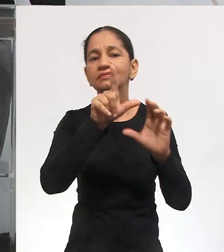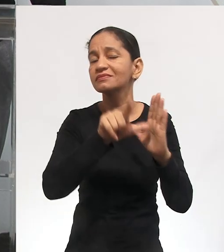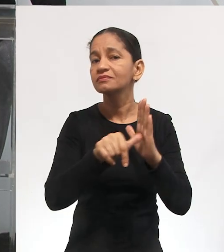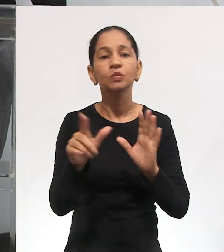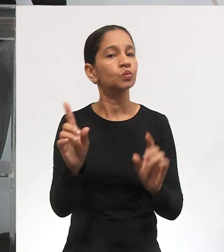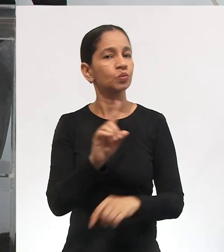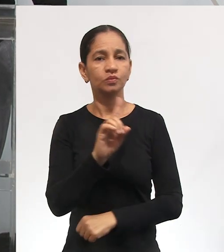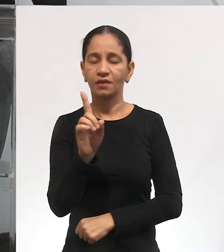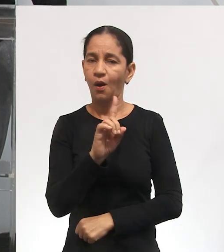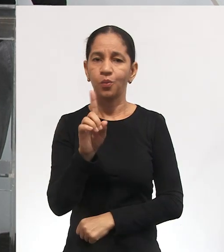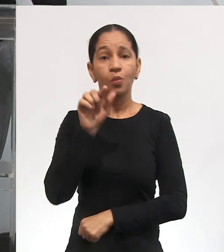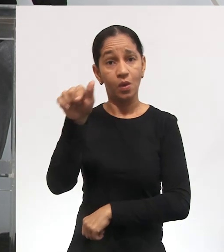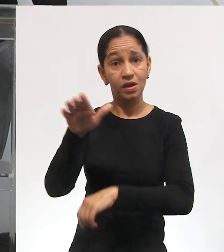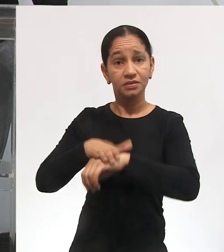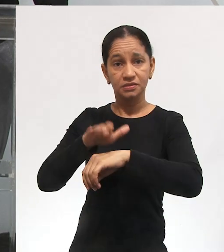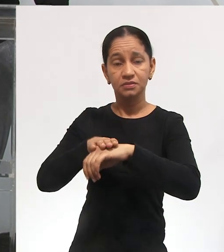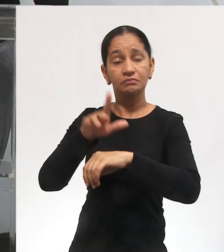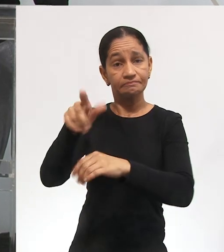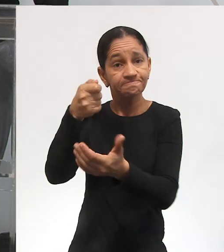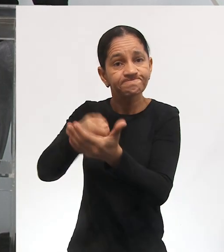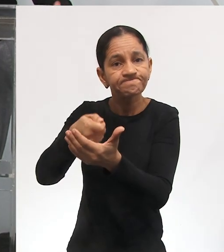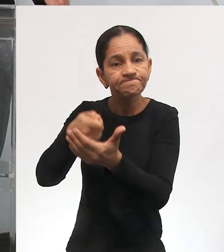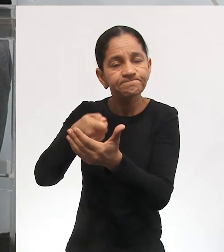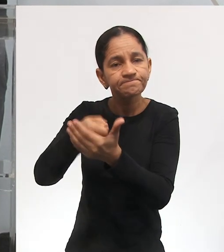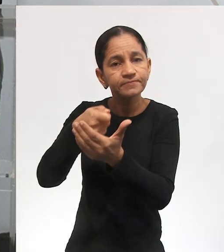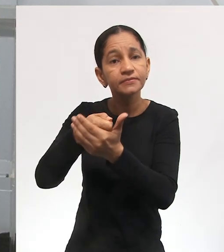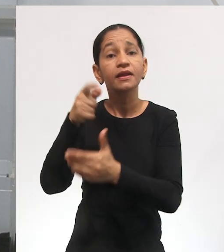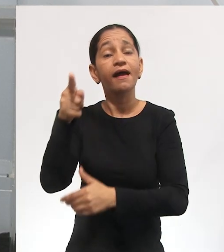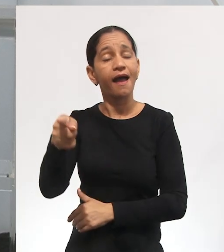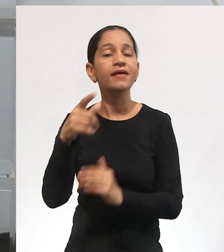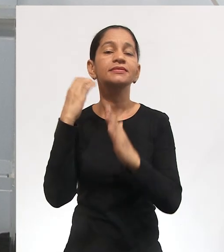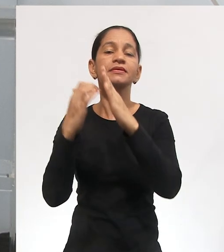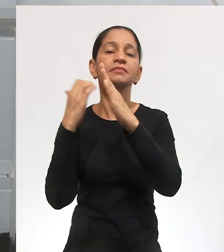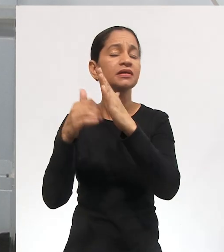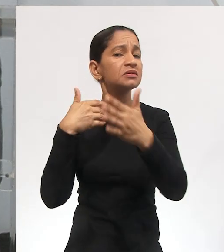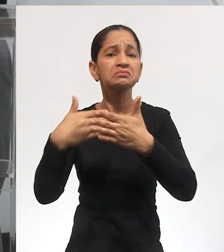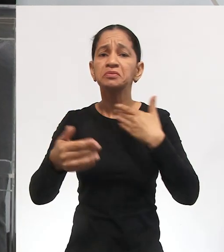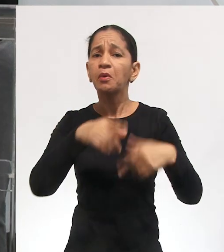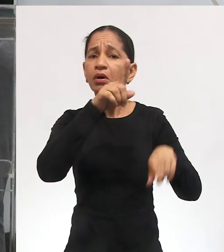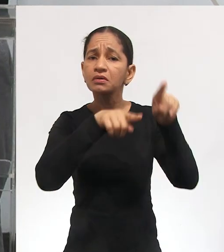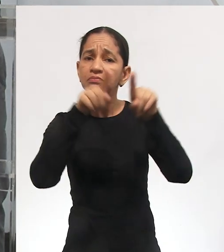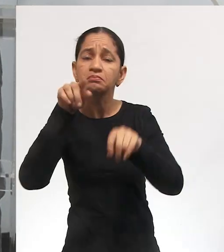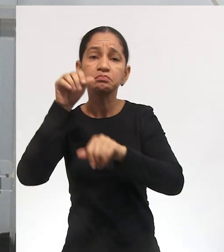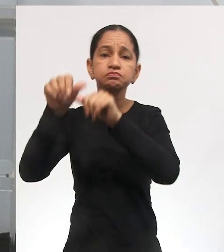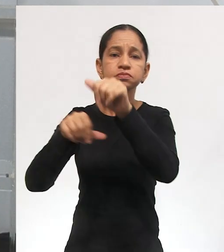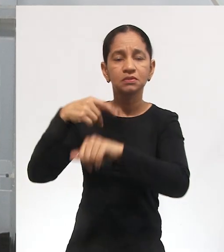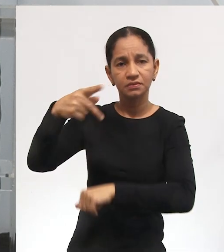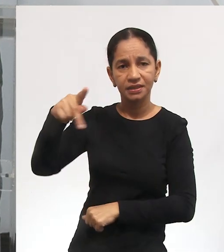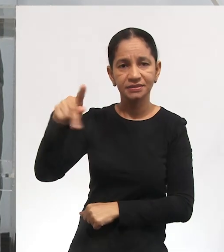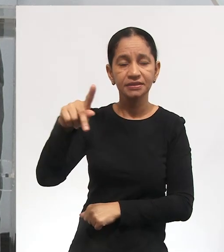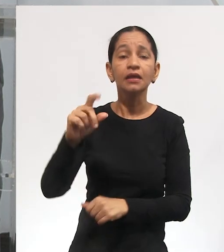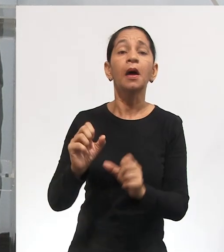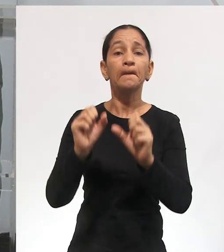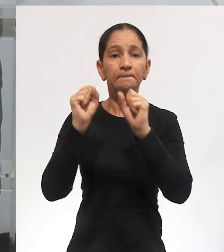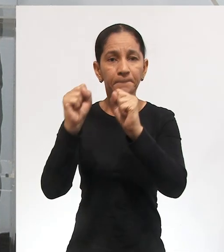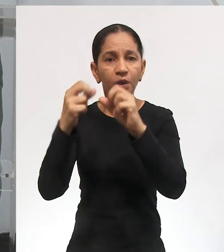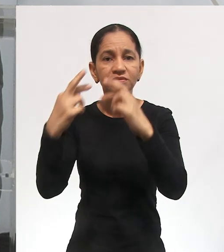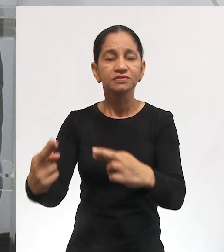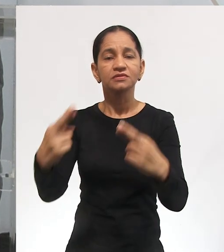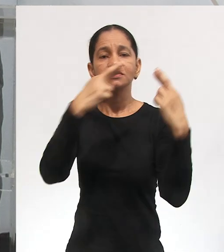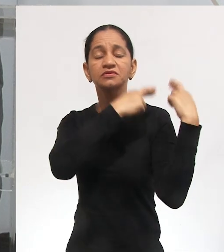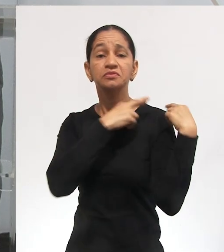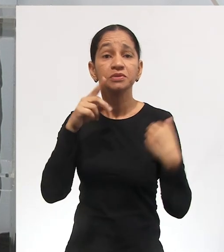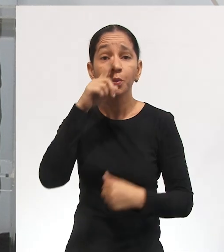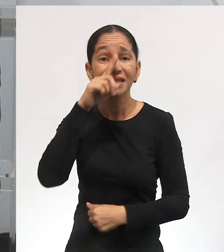à empresa o dever de que ela, qualquer que seja a alteração que seja feita, vai ter que assumir